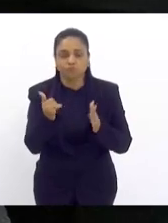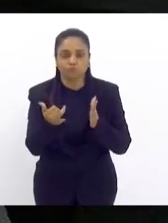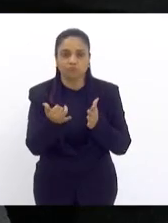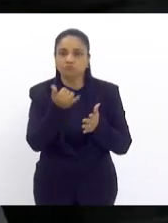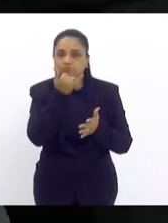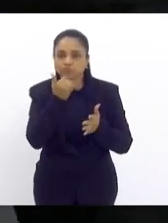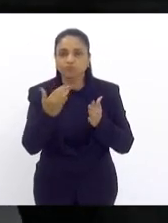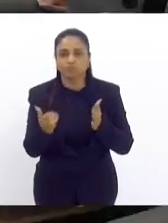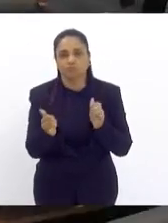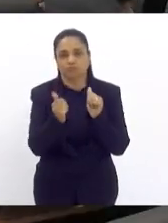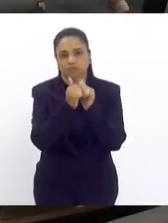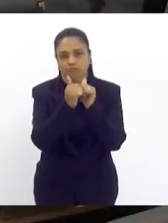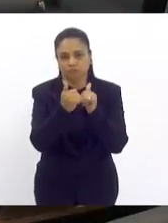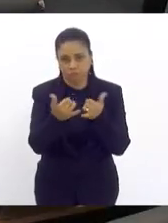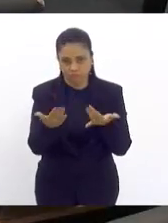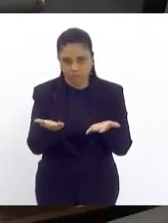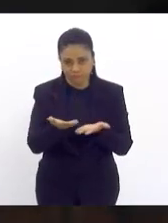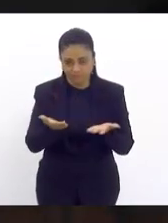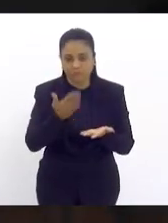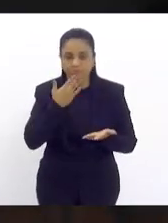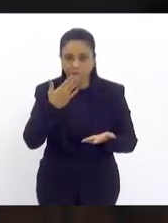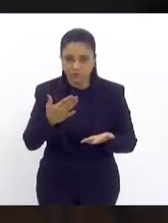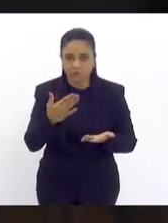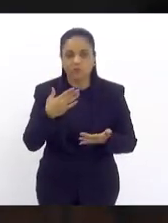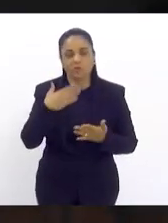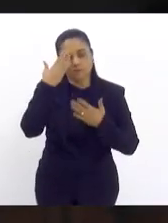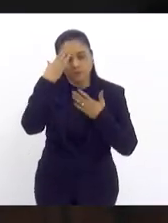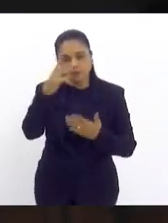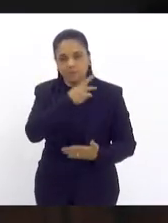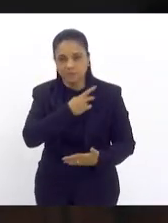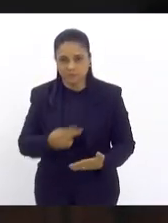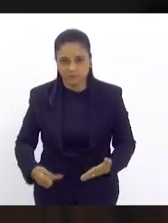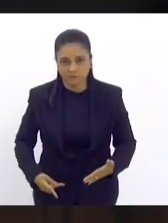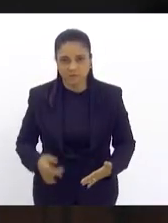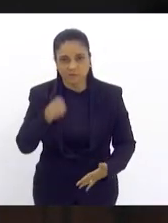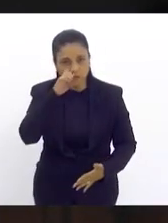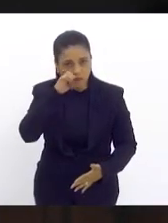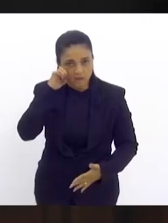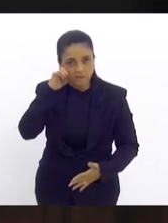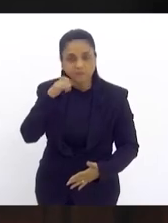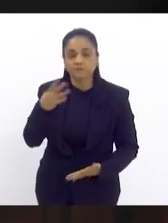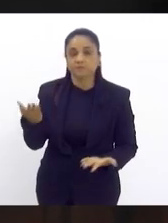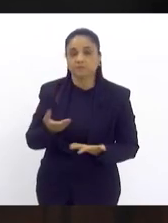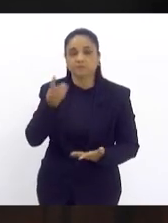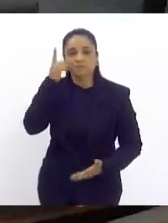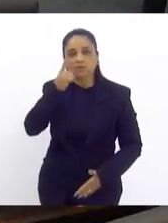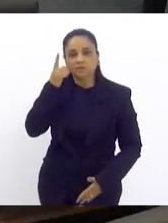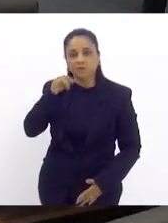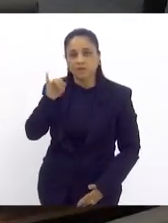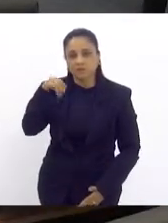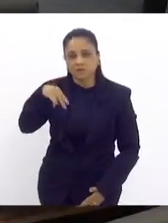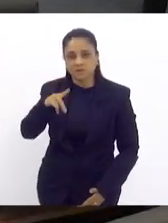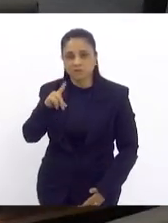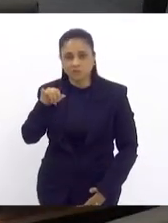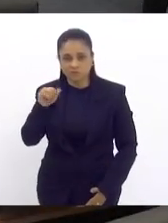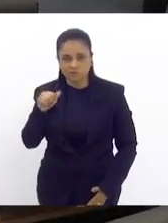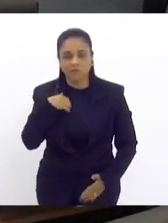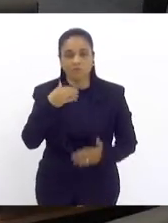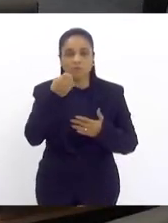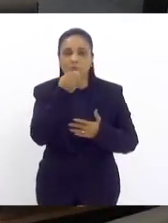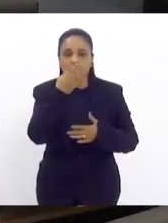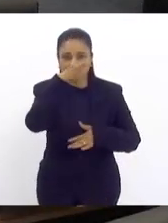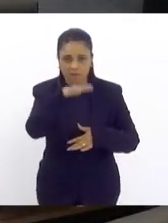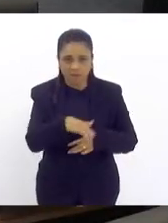Obrigada presidente Obrigado deputada Érica deputada índia melão Boa tarde para todos